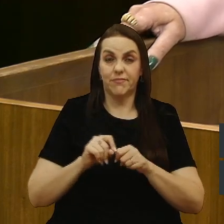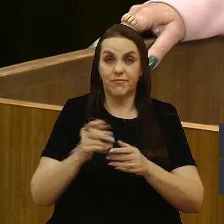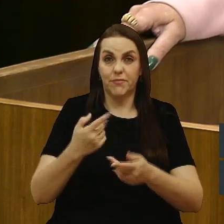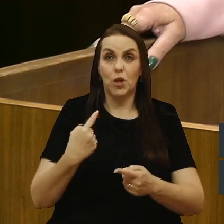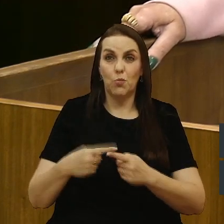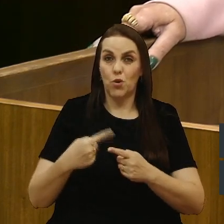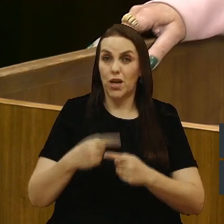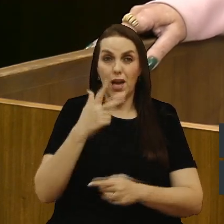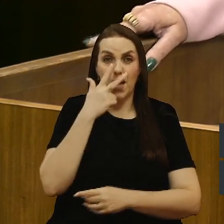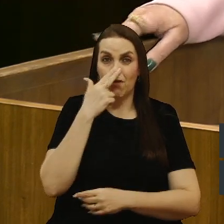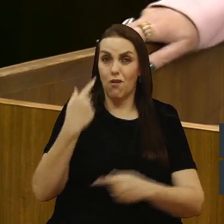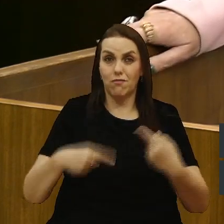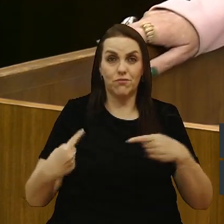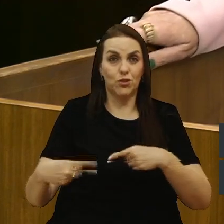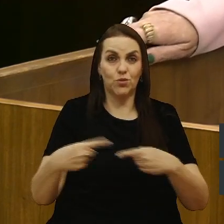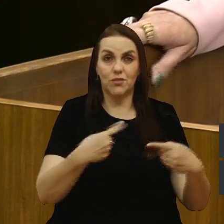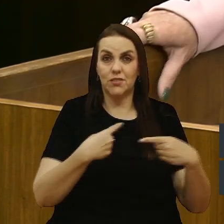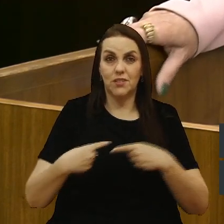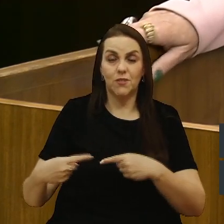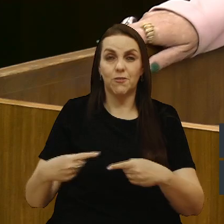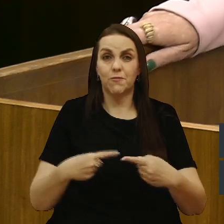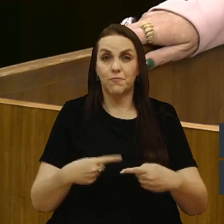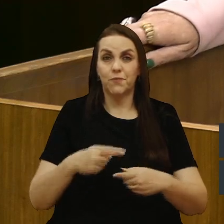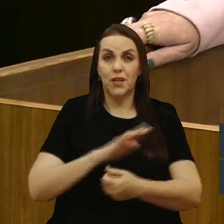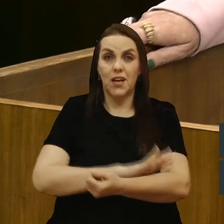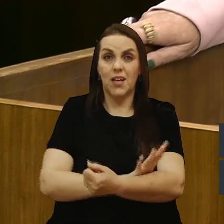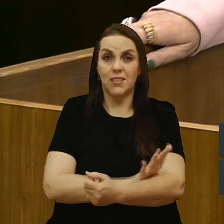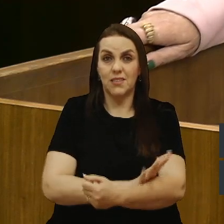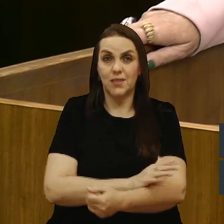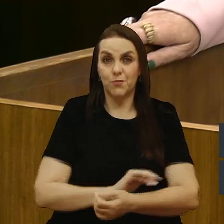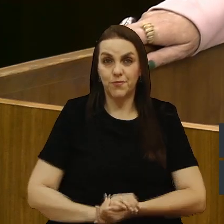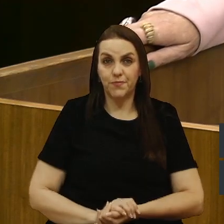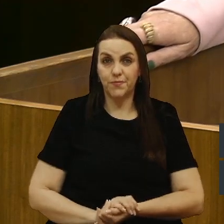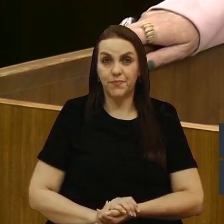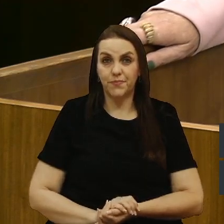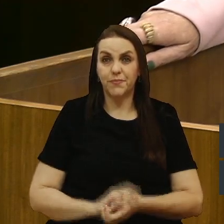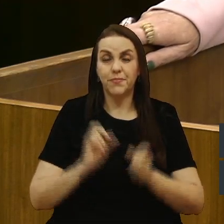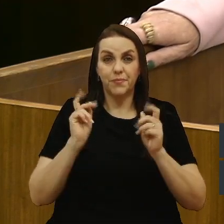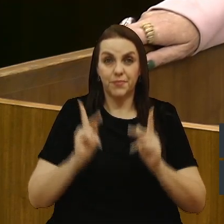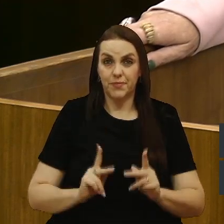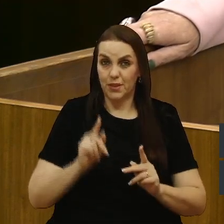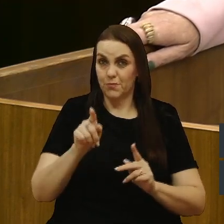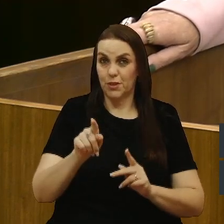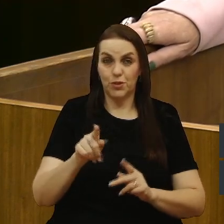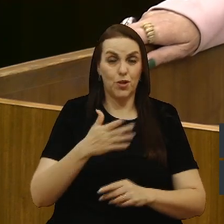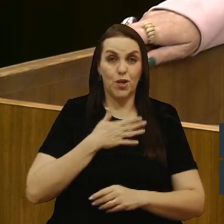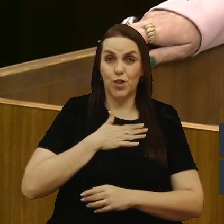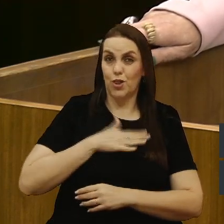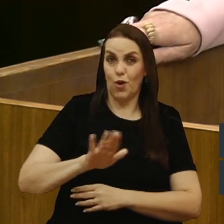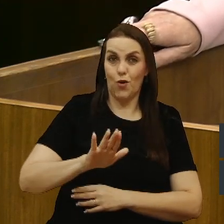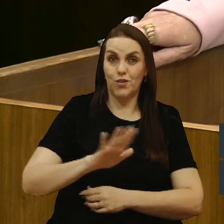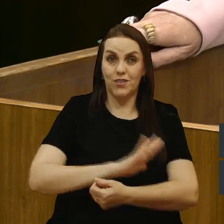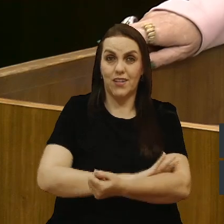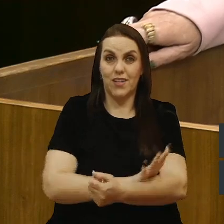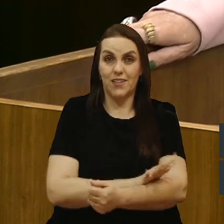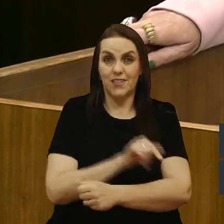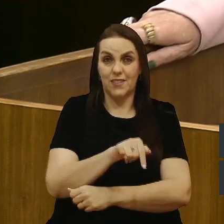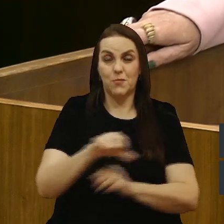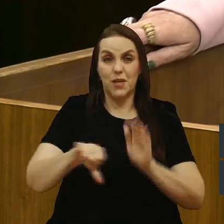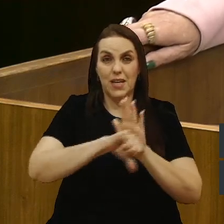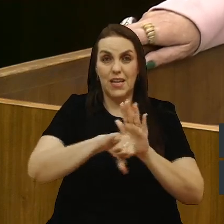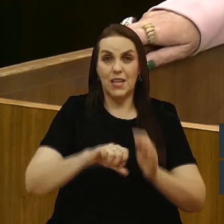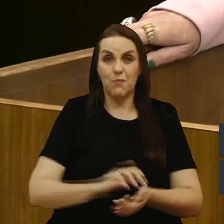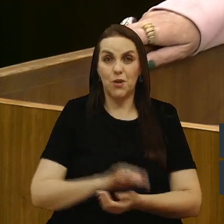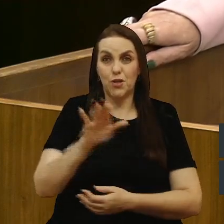essa mesma discussão quando se colocou o racismo. Essas pessoas não gostariam que o racismo fosse crime. Queriam chamar